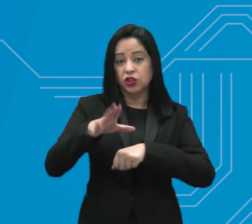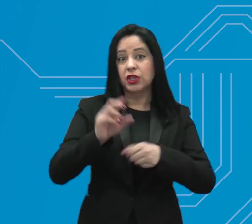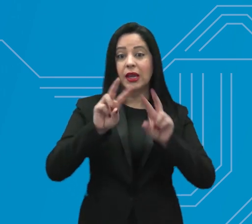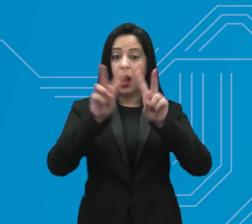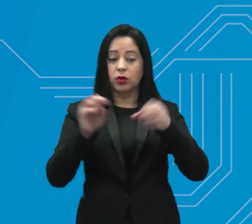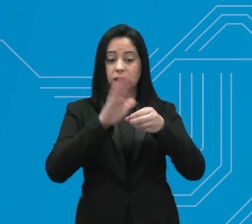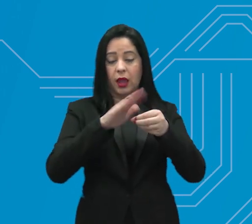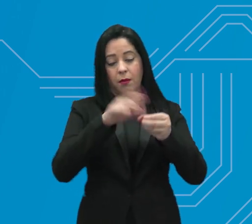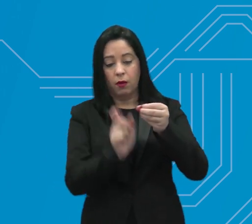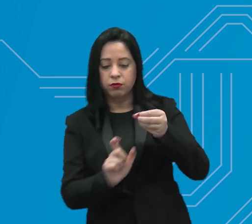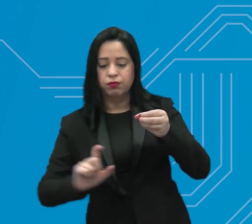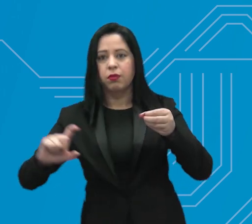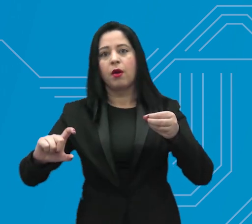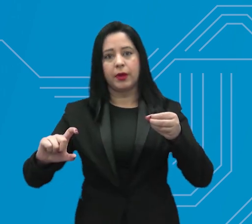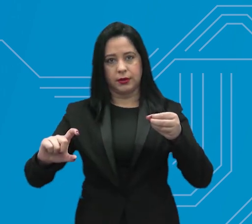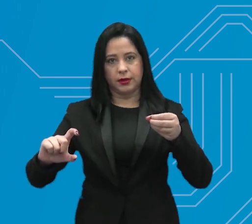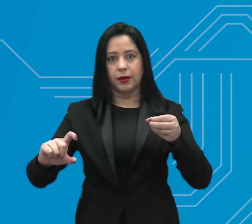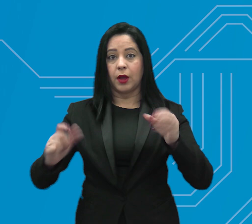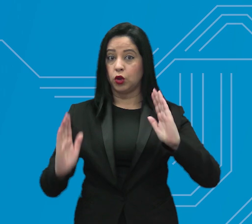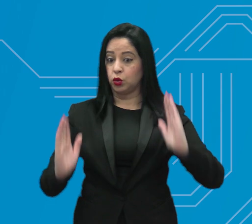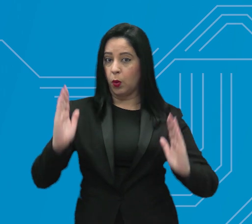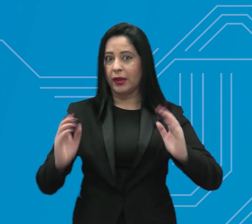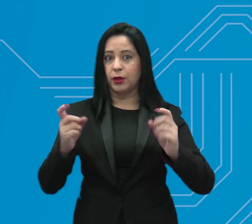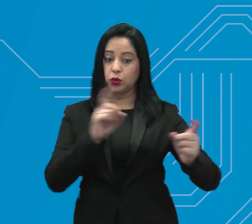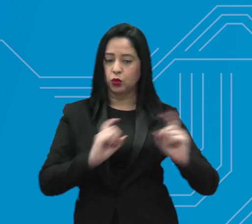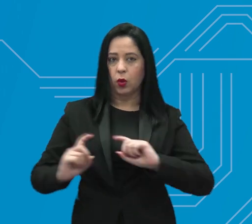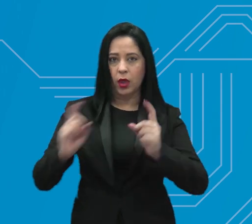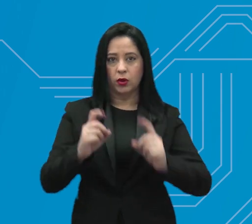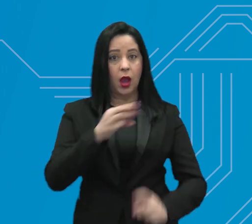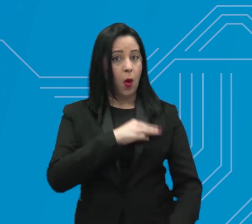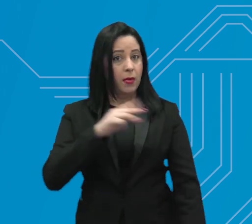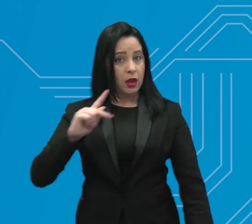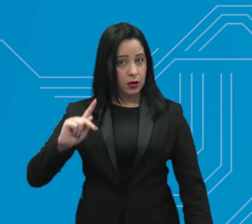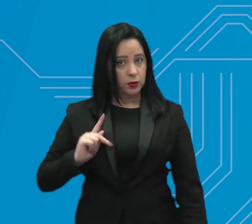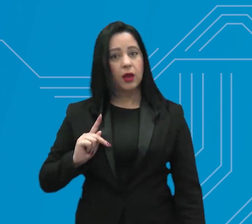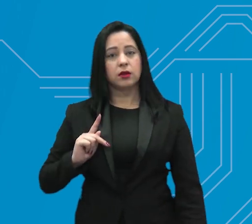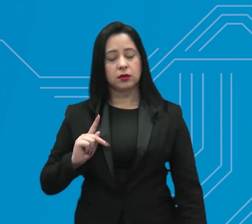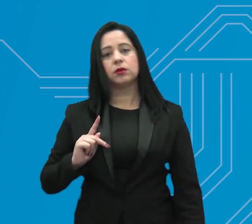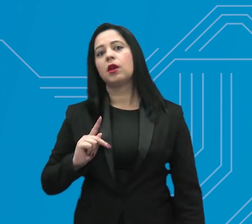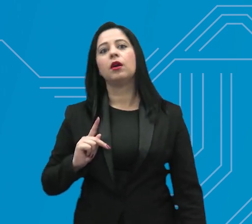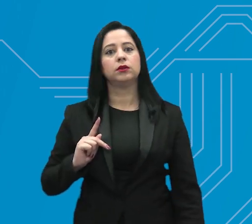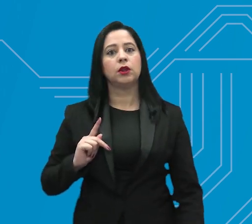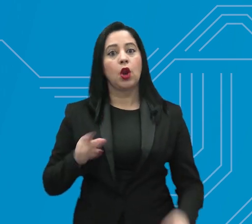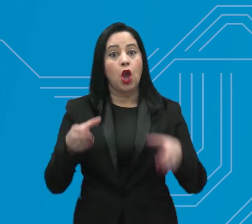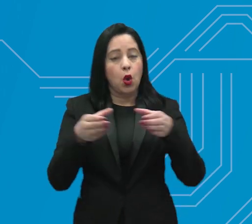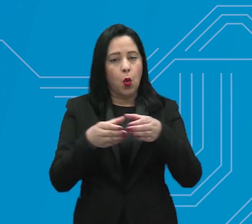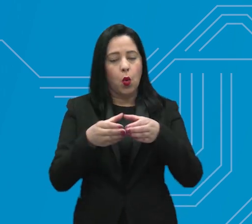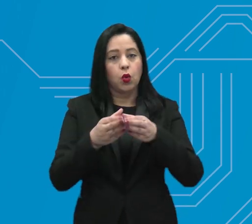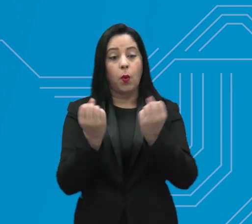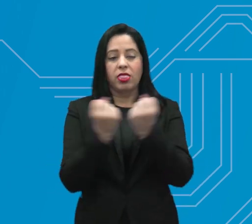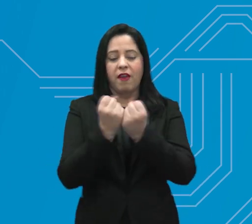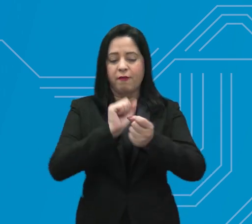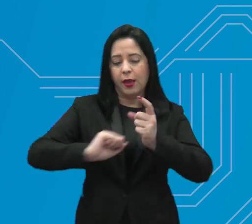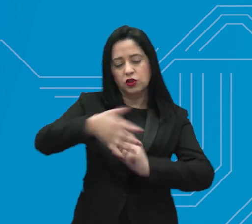saneamento básico da cidade para integrantes do poder público. Durante a audiência realizada pelo Ministério Público, através do Grupo de